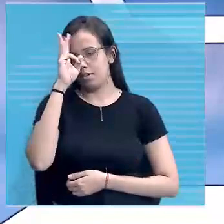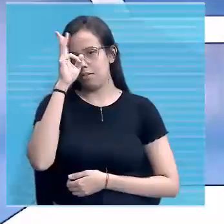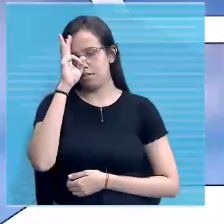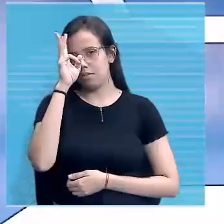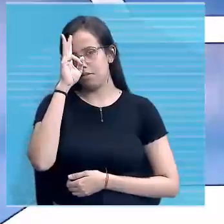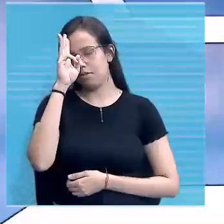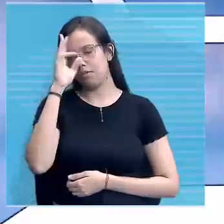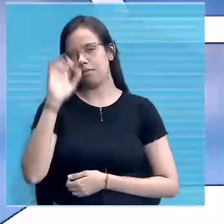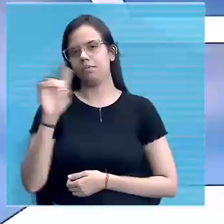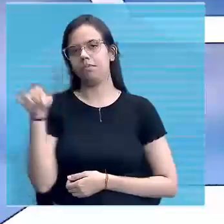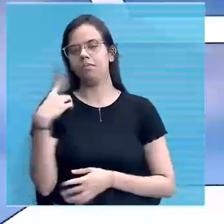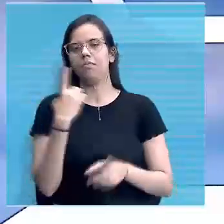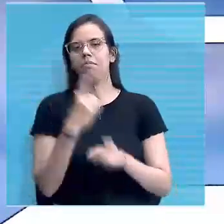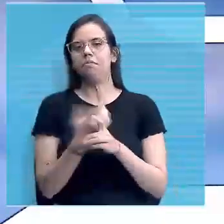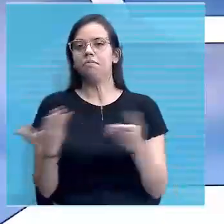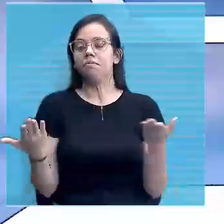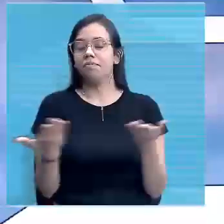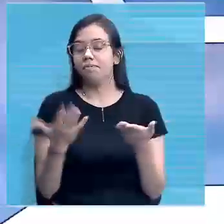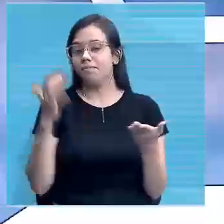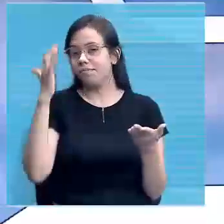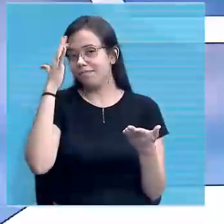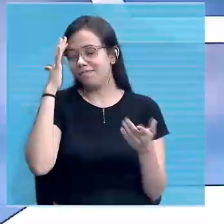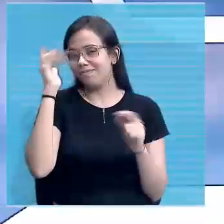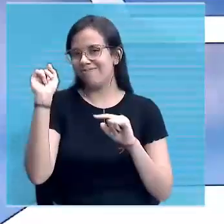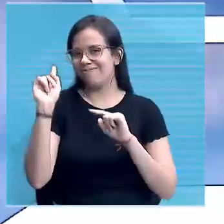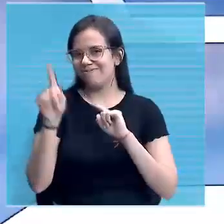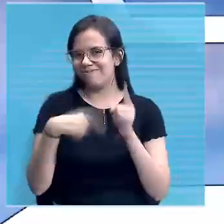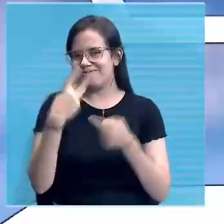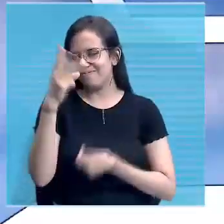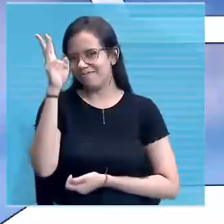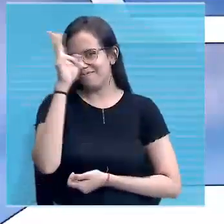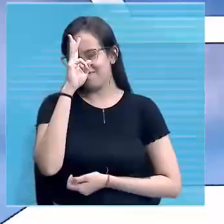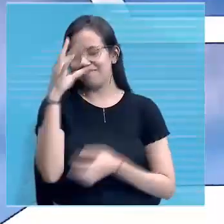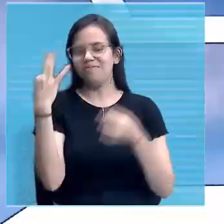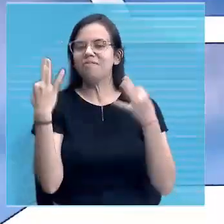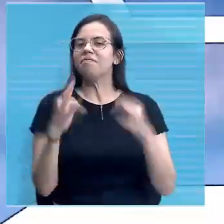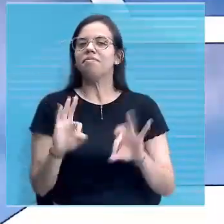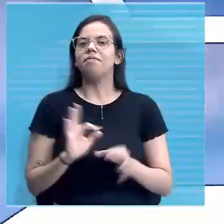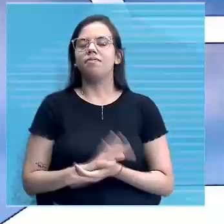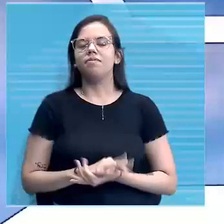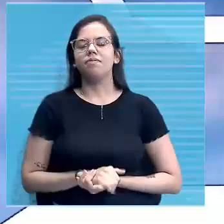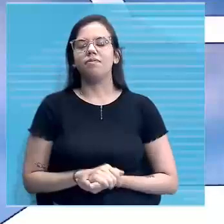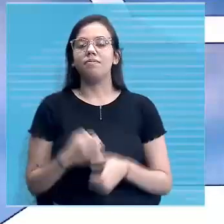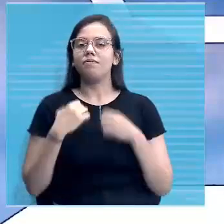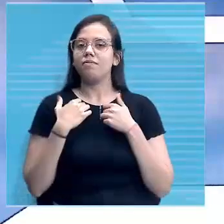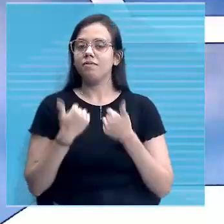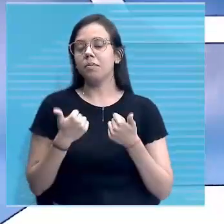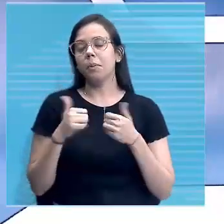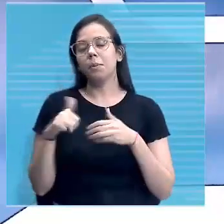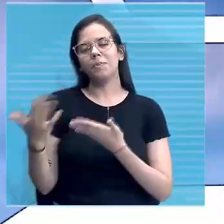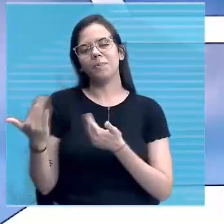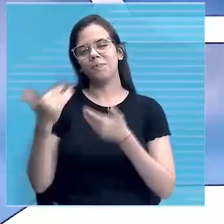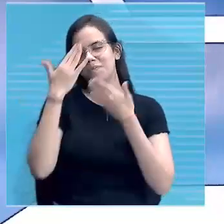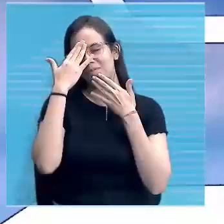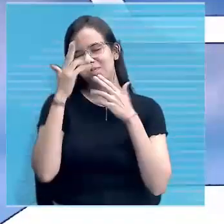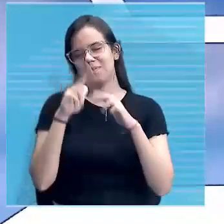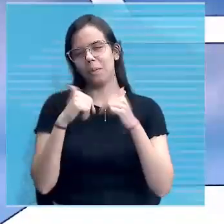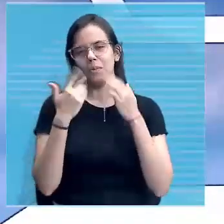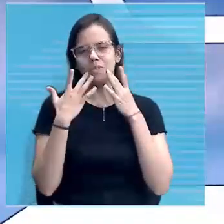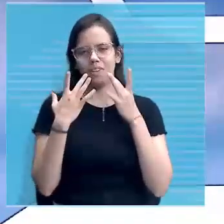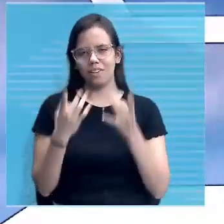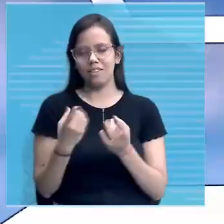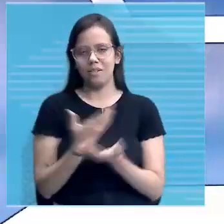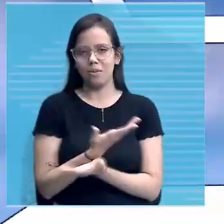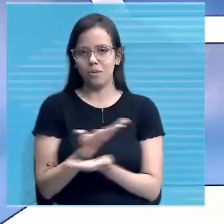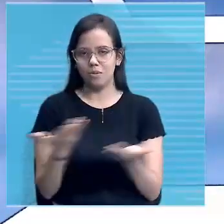a gente vai se encontrar agora adivinha na próxima terça Tá certo beleza jovens Muito obrigado pela atenção